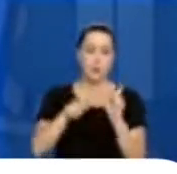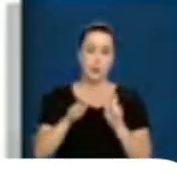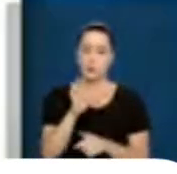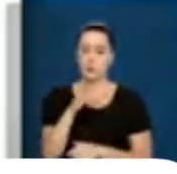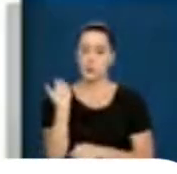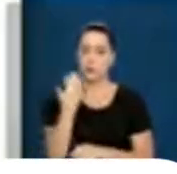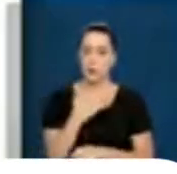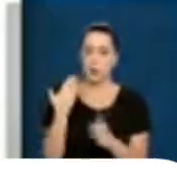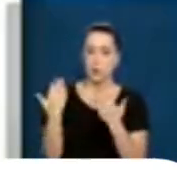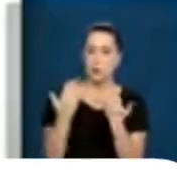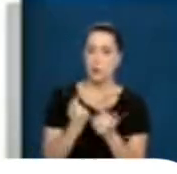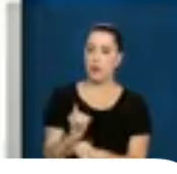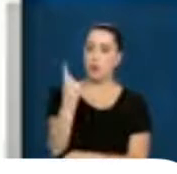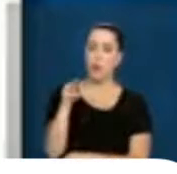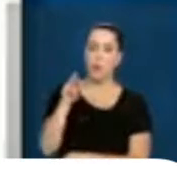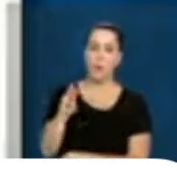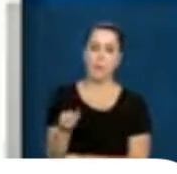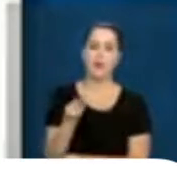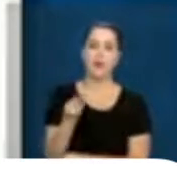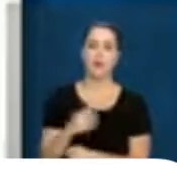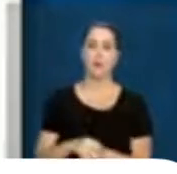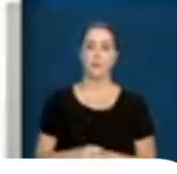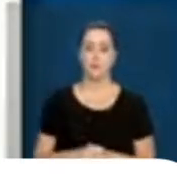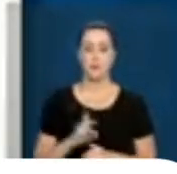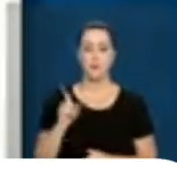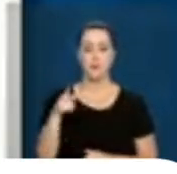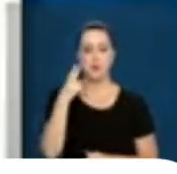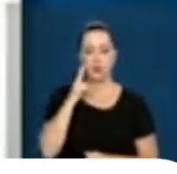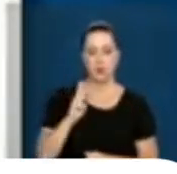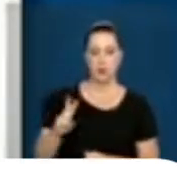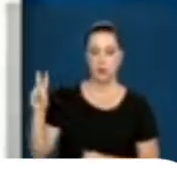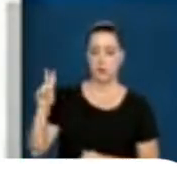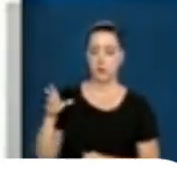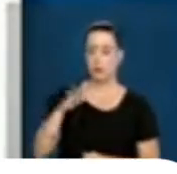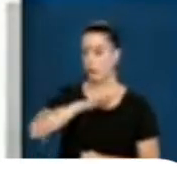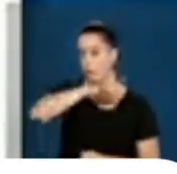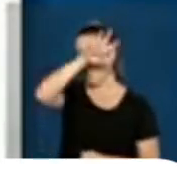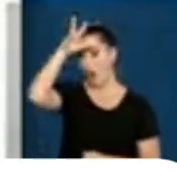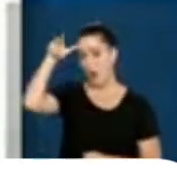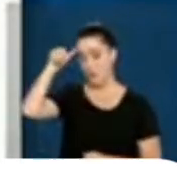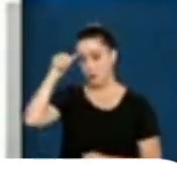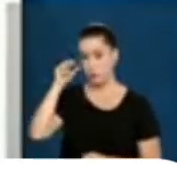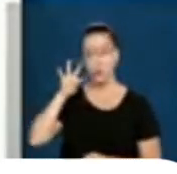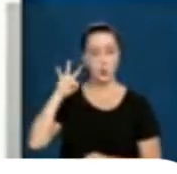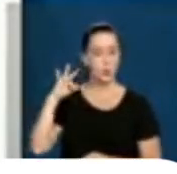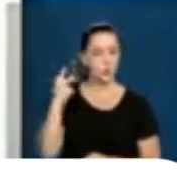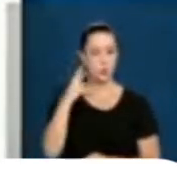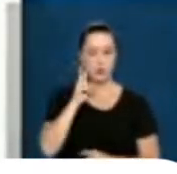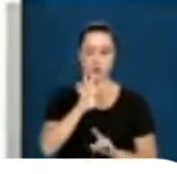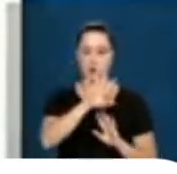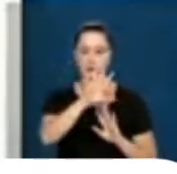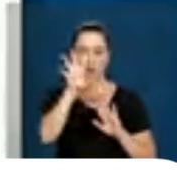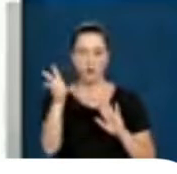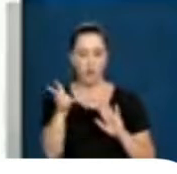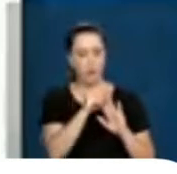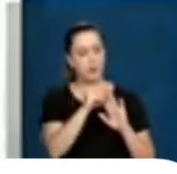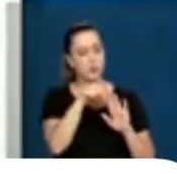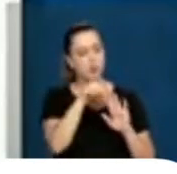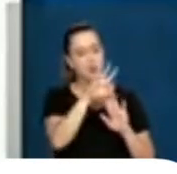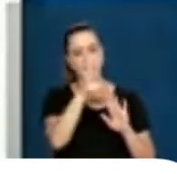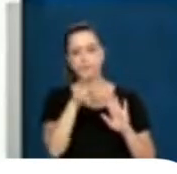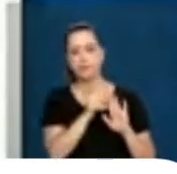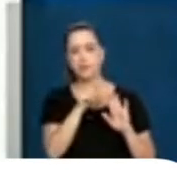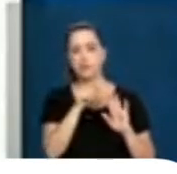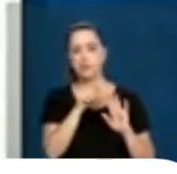habitantes. Então, nós temos nestas regiões, ali na região do Amazonas, que todos estão acompanhando, e temos também